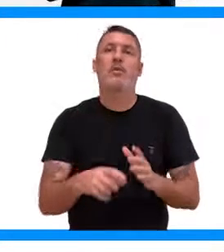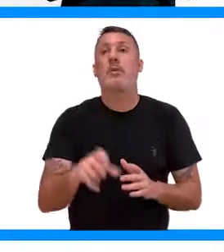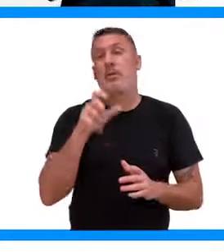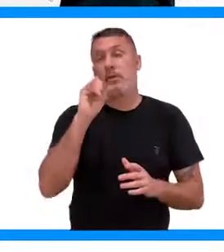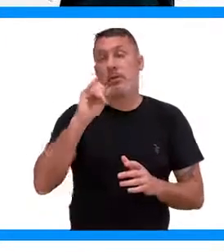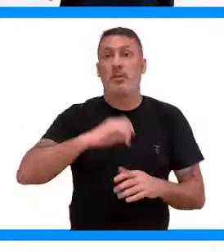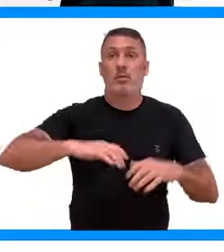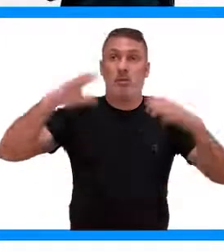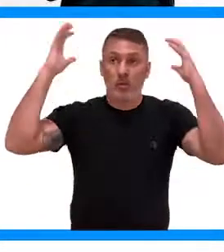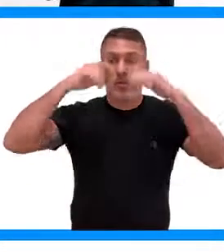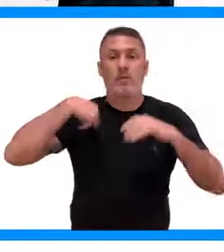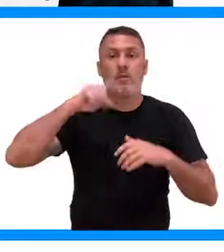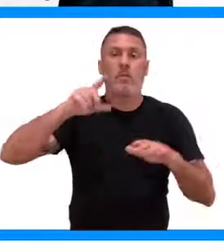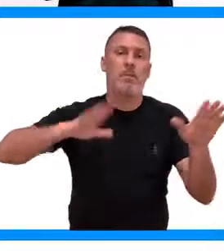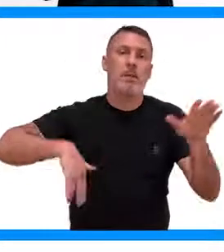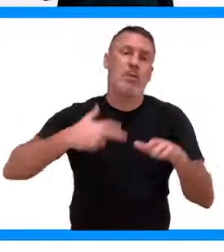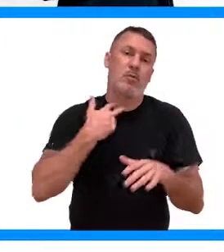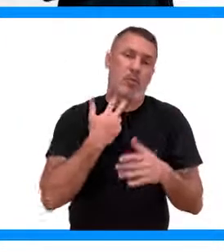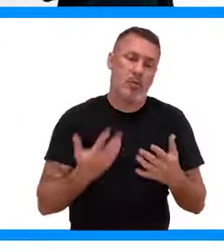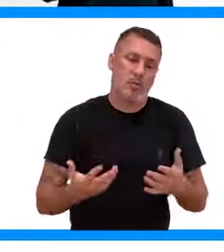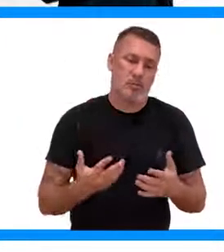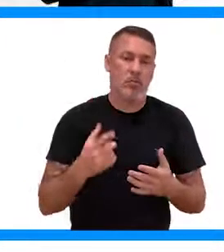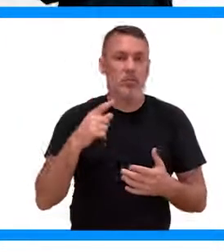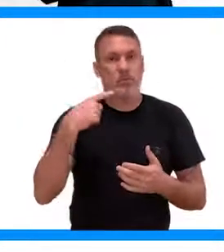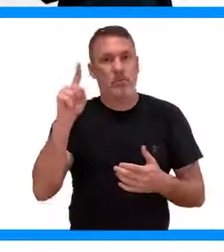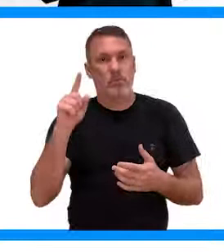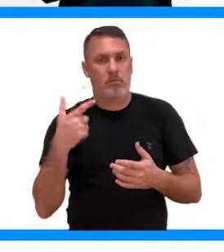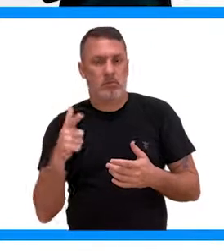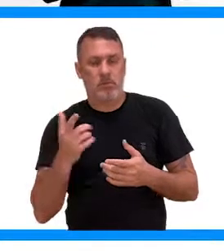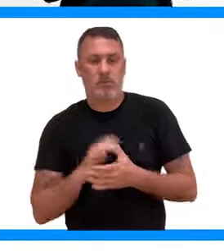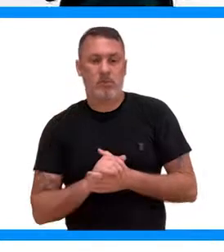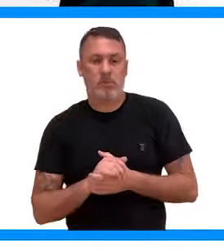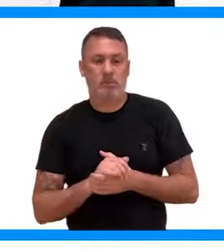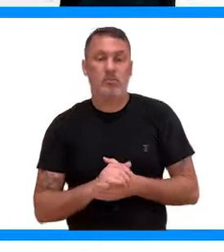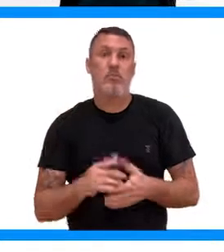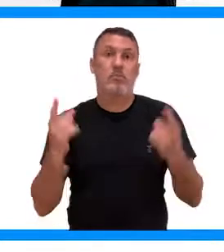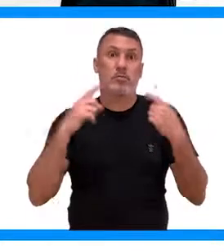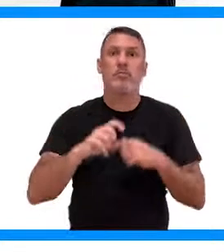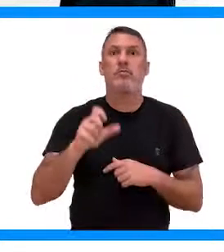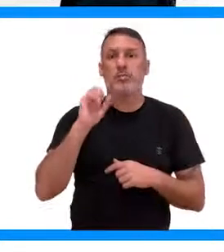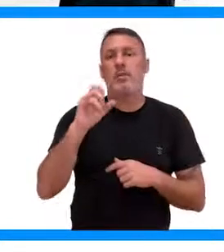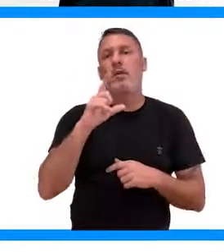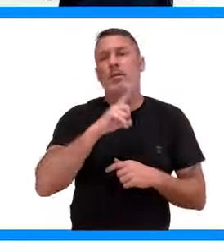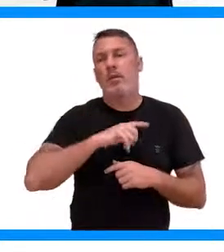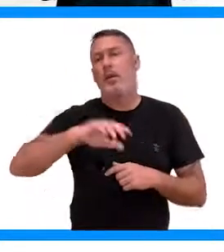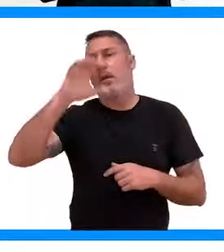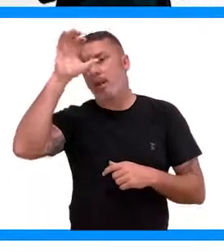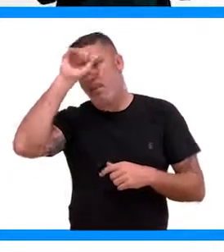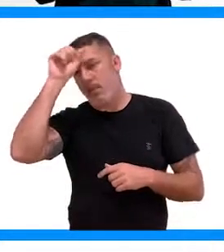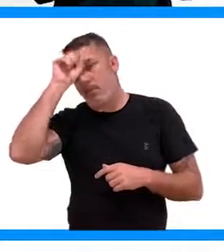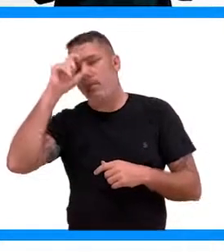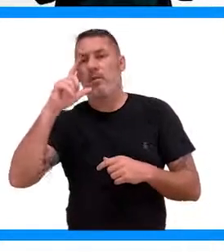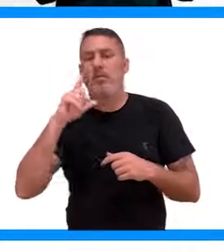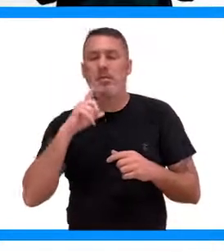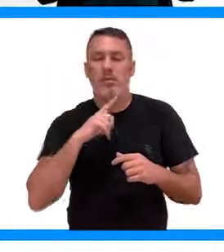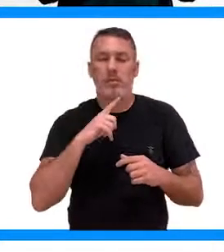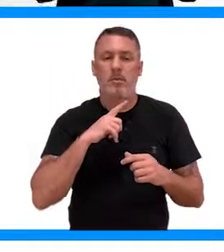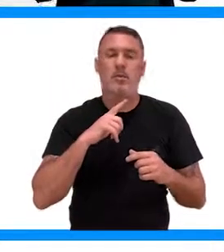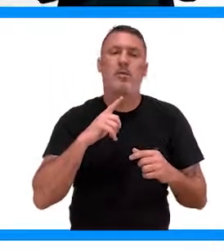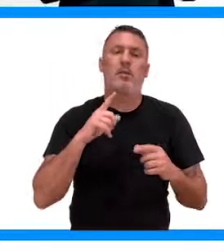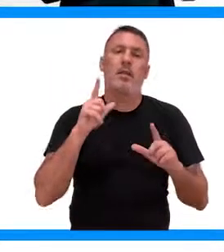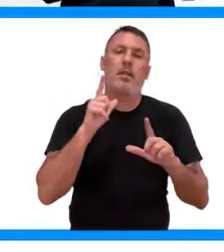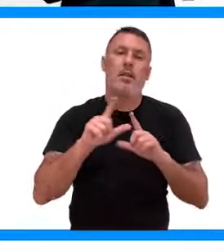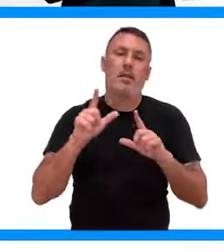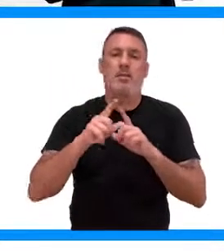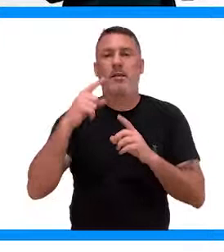la playa. Se chove, não poderei ir à praia. Sem o acento. E se estamos aprendendo todo